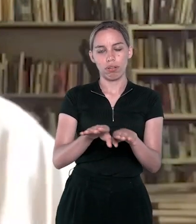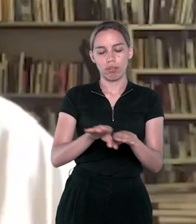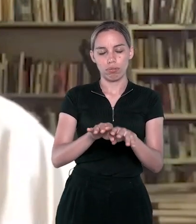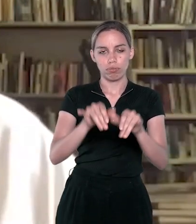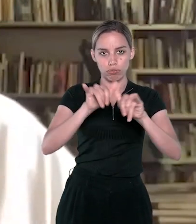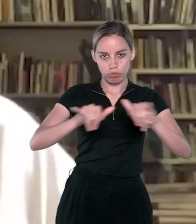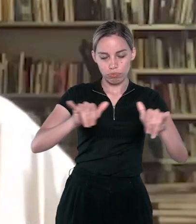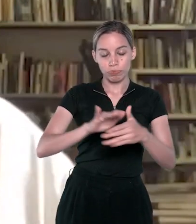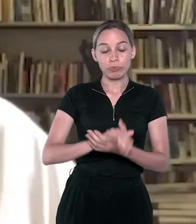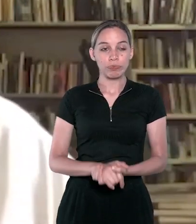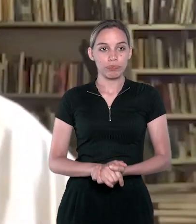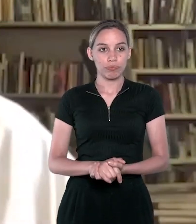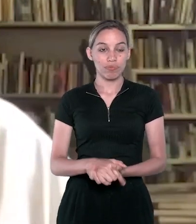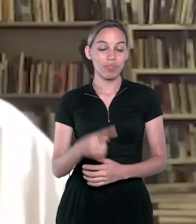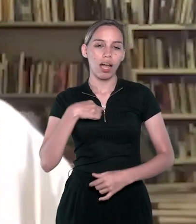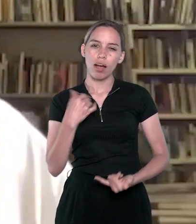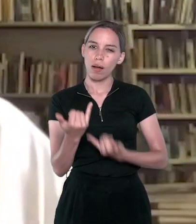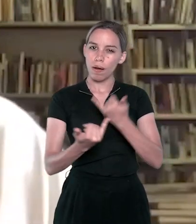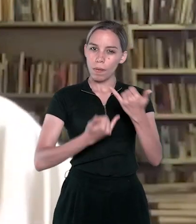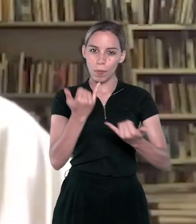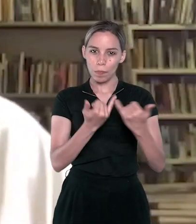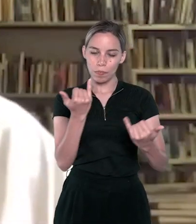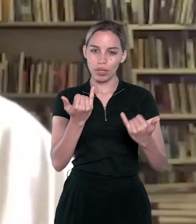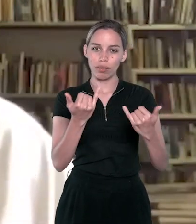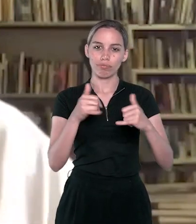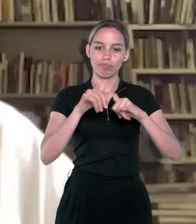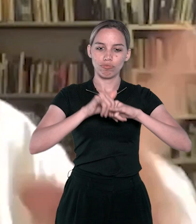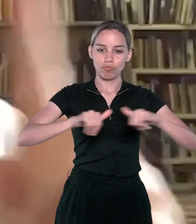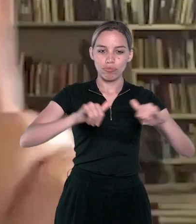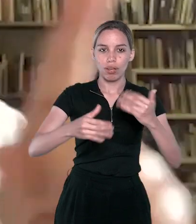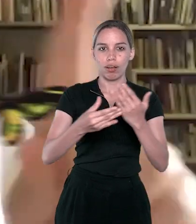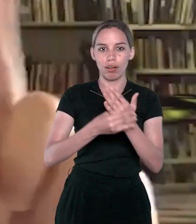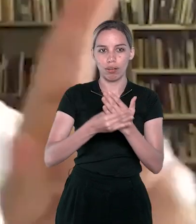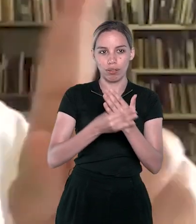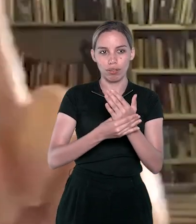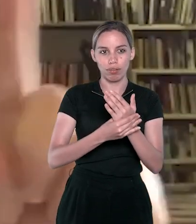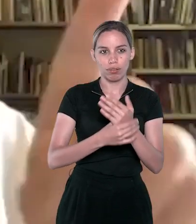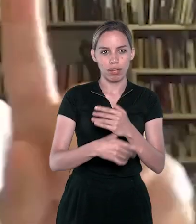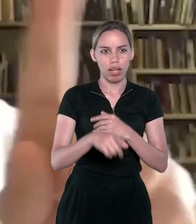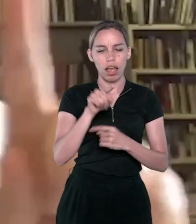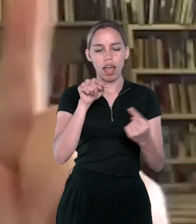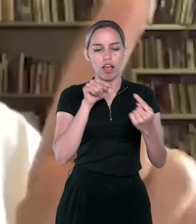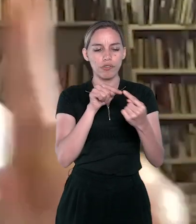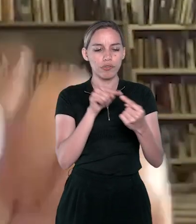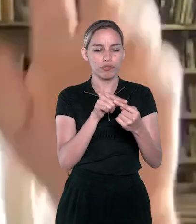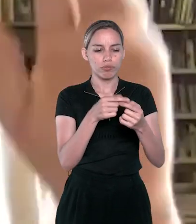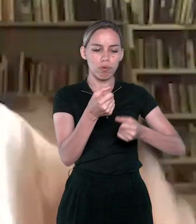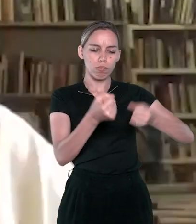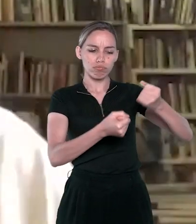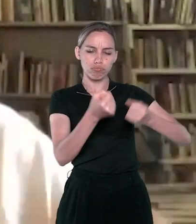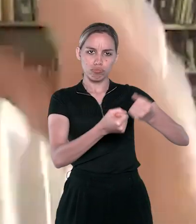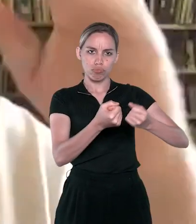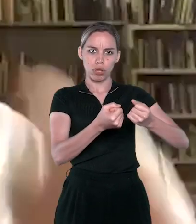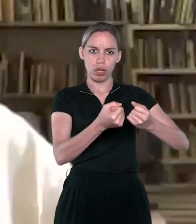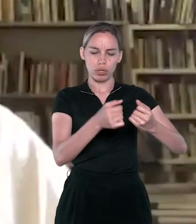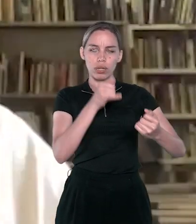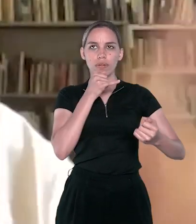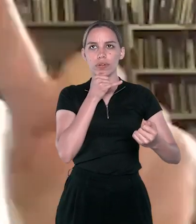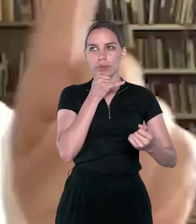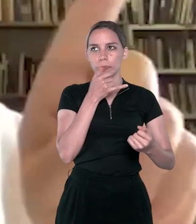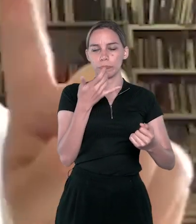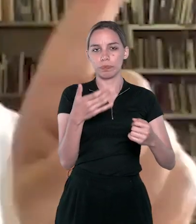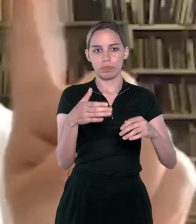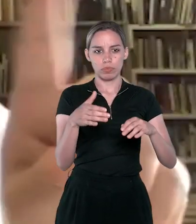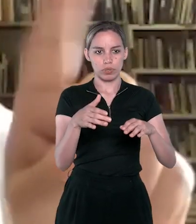fico brincando que o marketing de livros é mais ou menos como o para-brisa de carro. O carro hoje atinge 300 quilômetros,